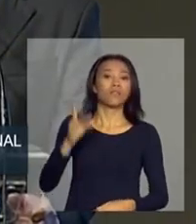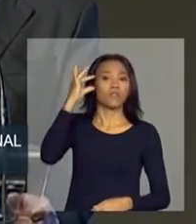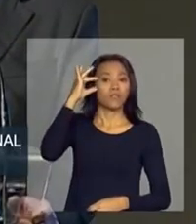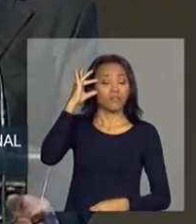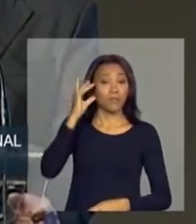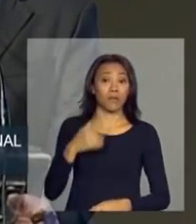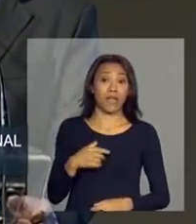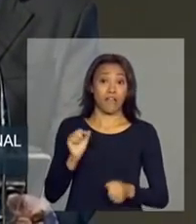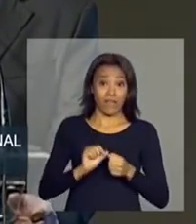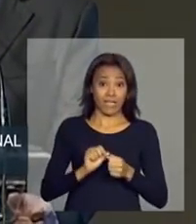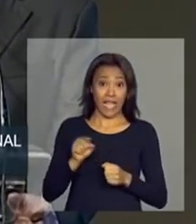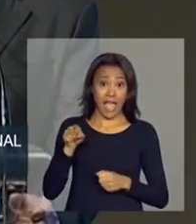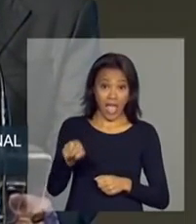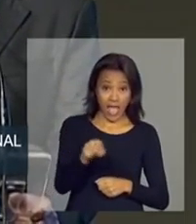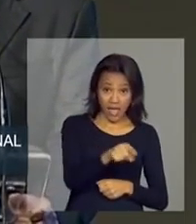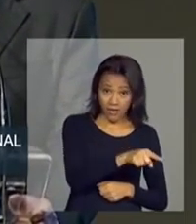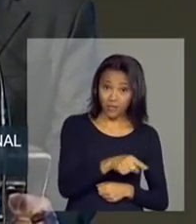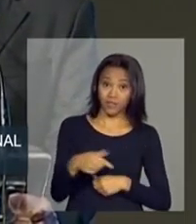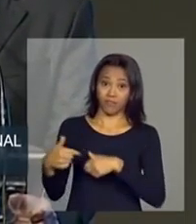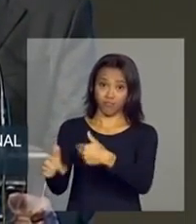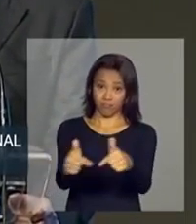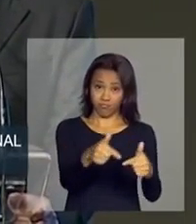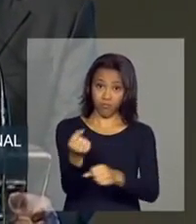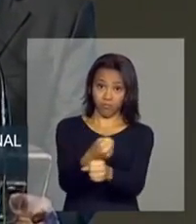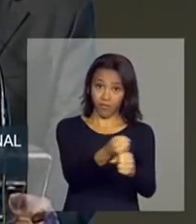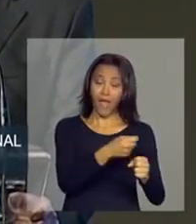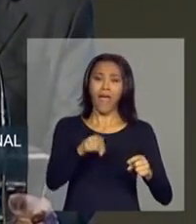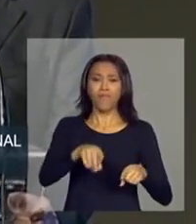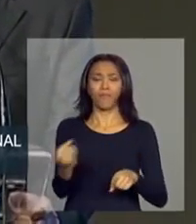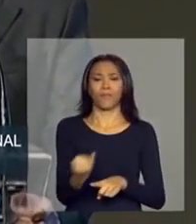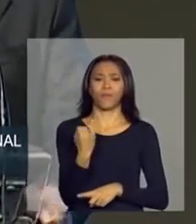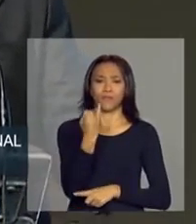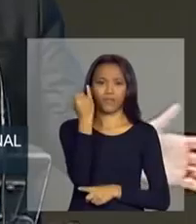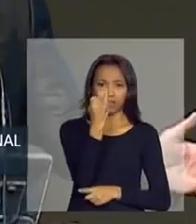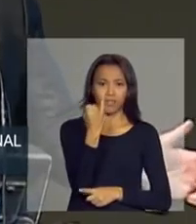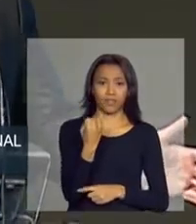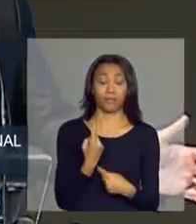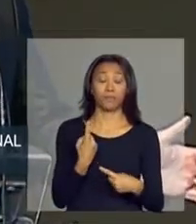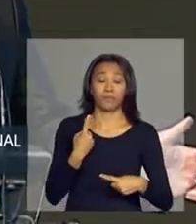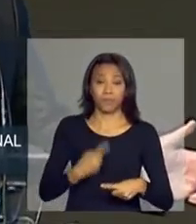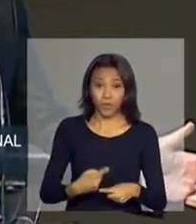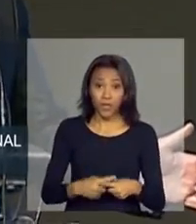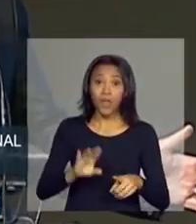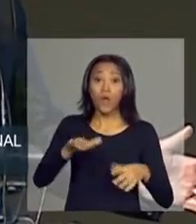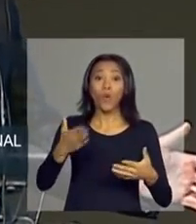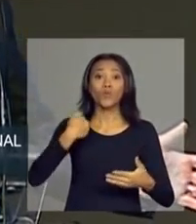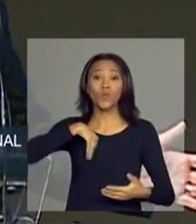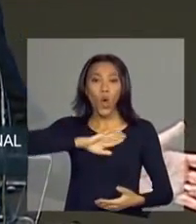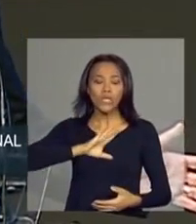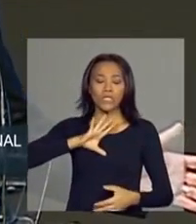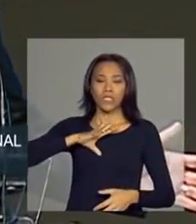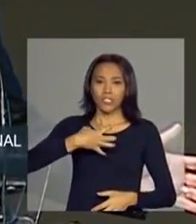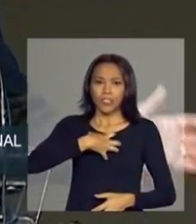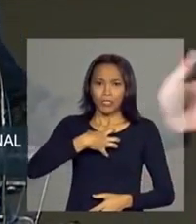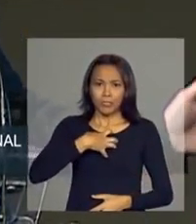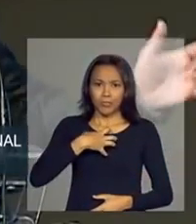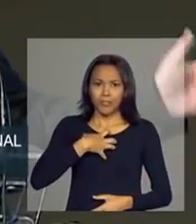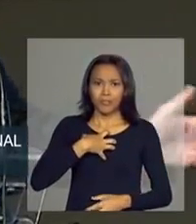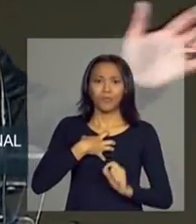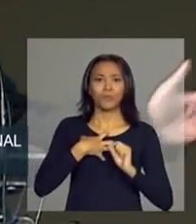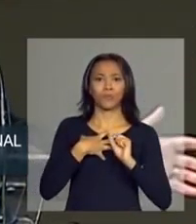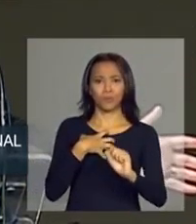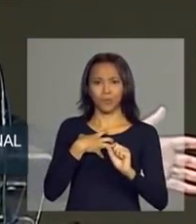para investimentos em infraestrutura, eles ultrapassam a 30 bilhões de reais nesses 4 anos do governo da